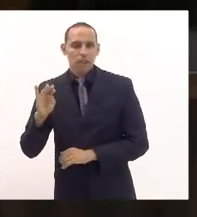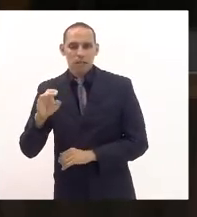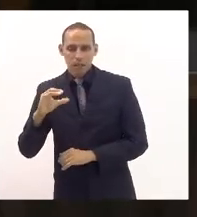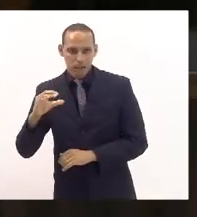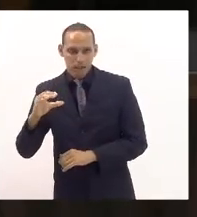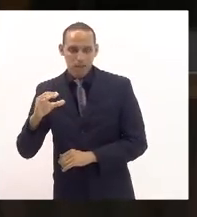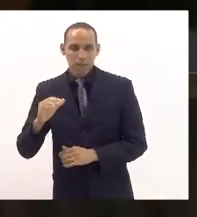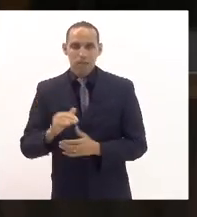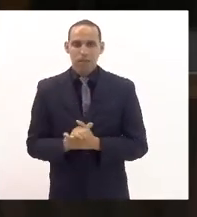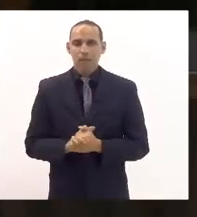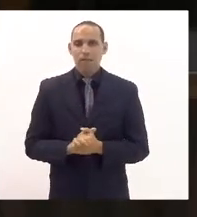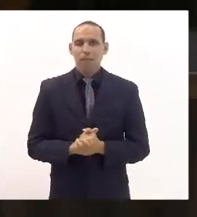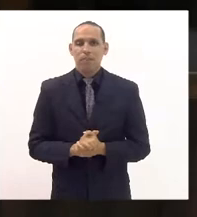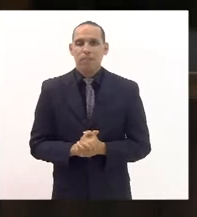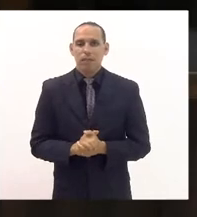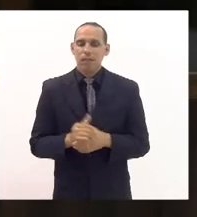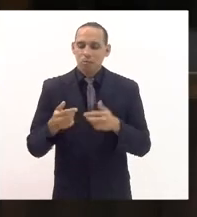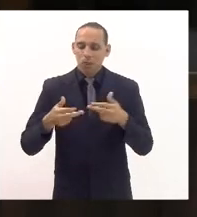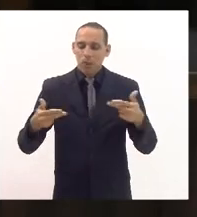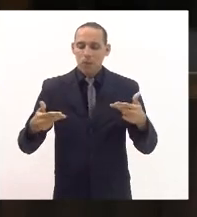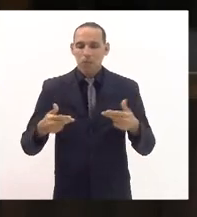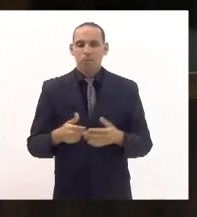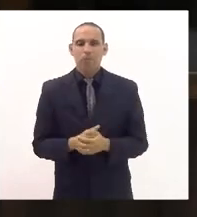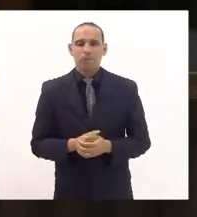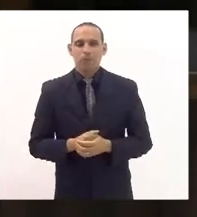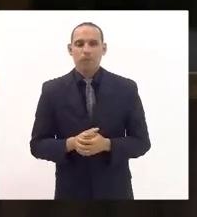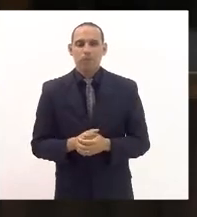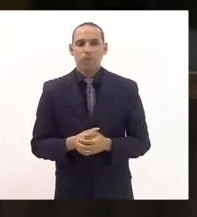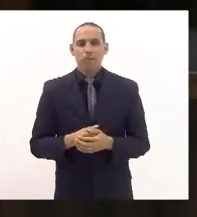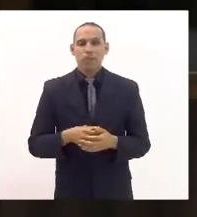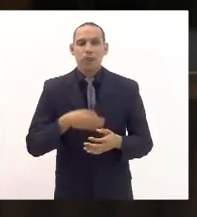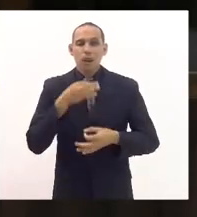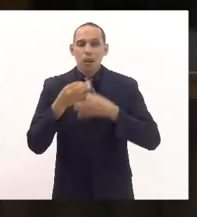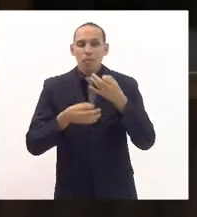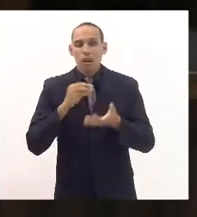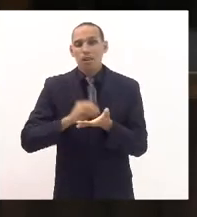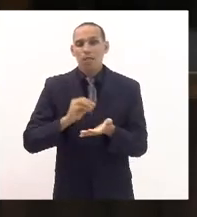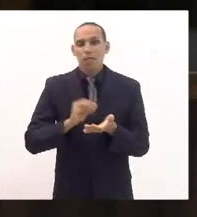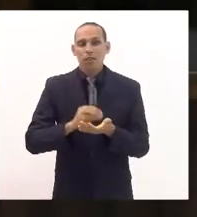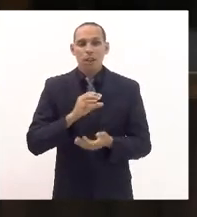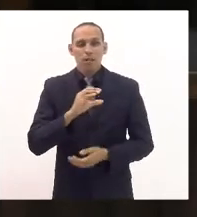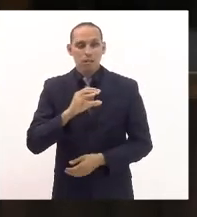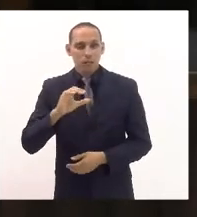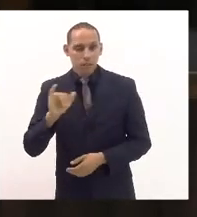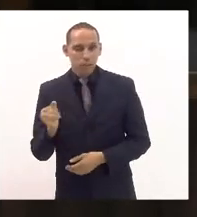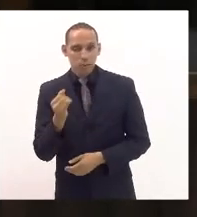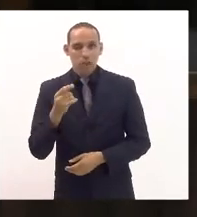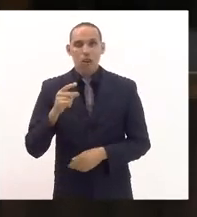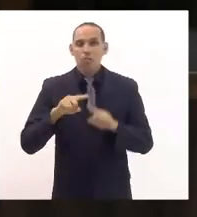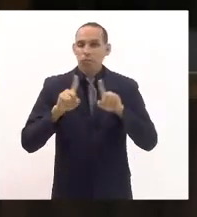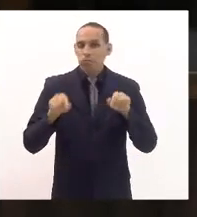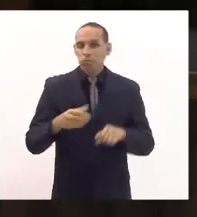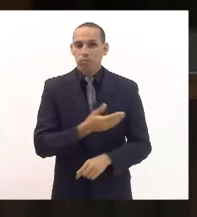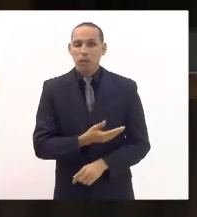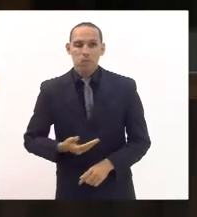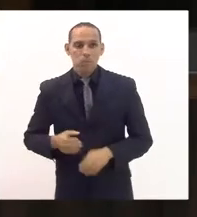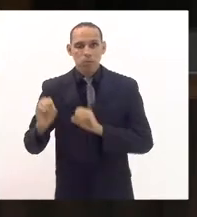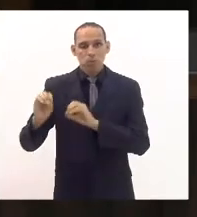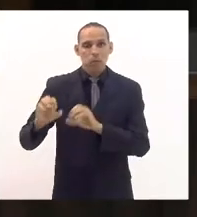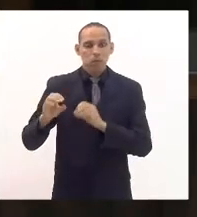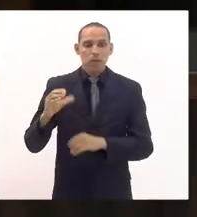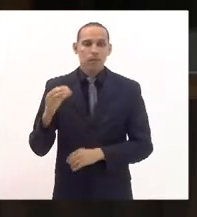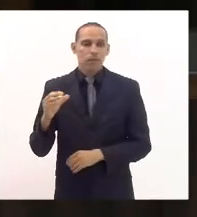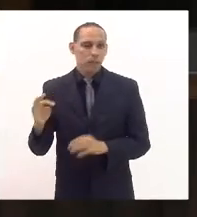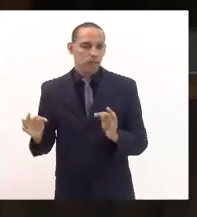do Estado do Rio de Janeiro Faetec dá outras providências pendendo de pareceres das comissões de condição Justiça servidores públicos de Educação